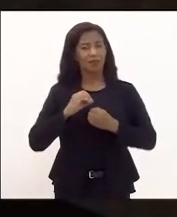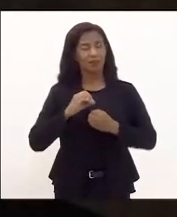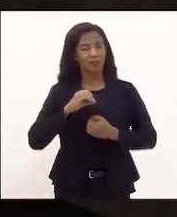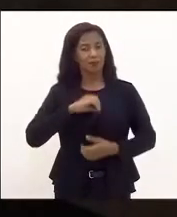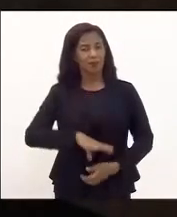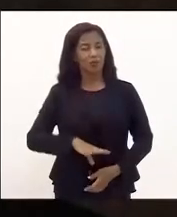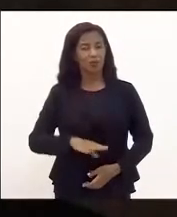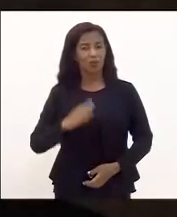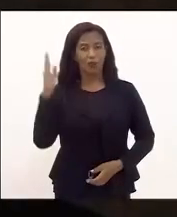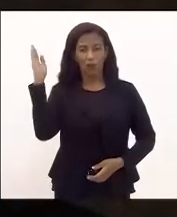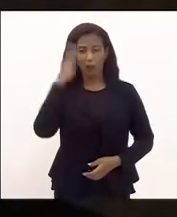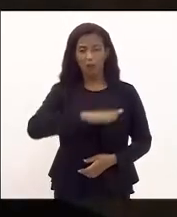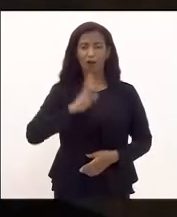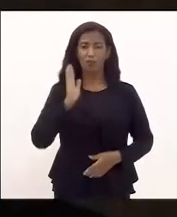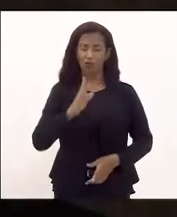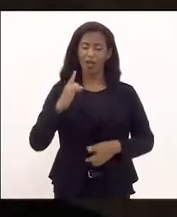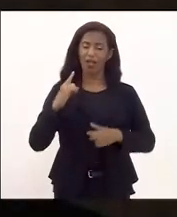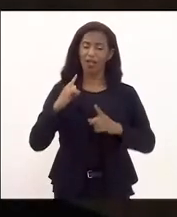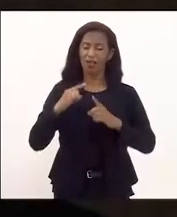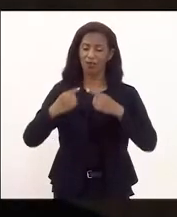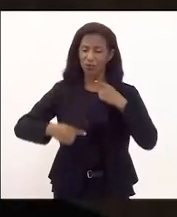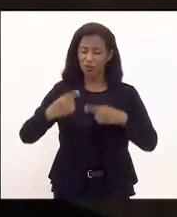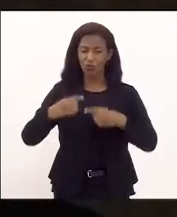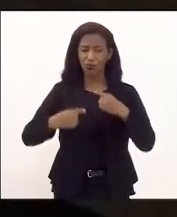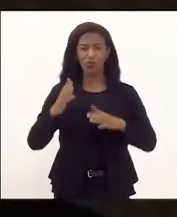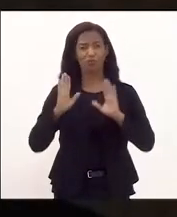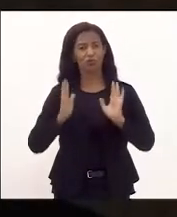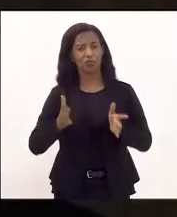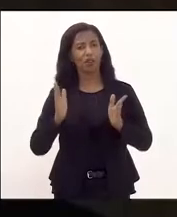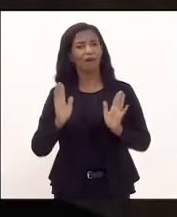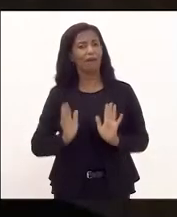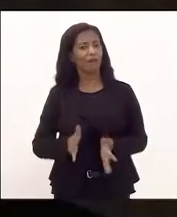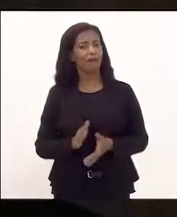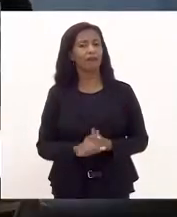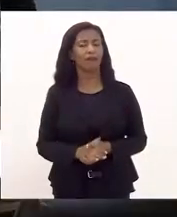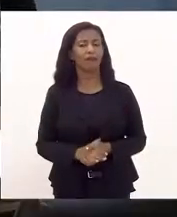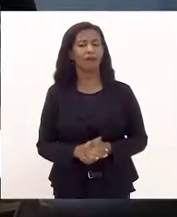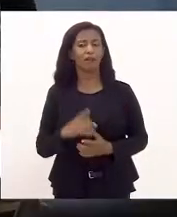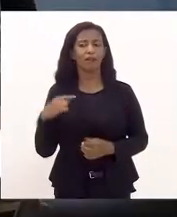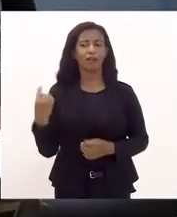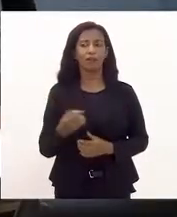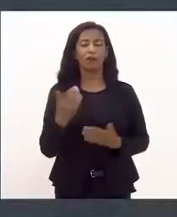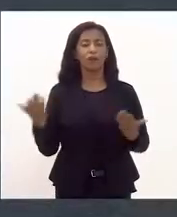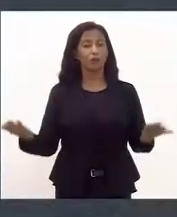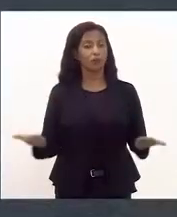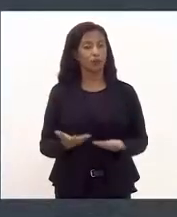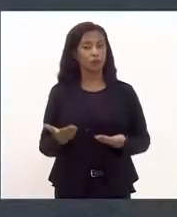que afeta, já discutimos inúmeras vezes aqui. Nós, hoje,